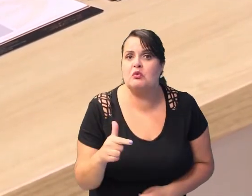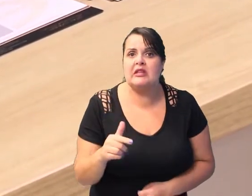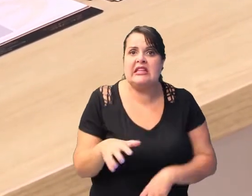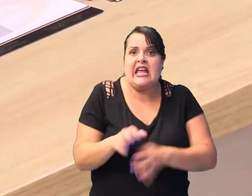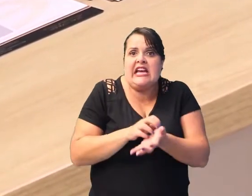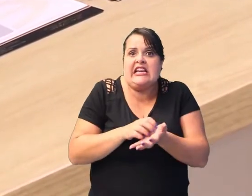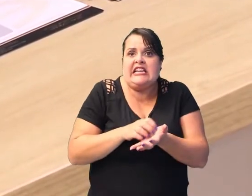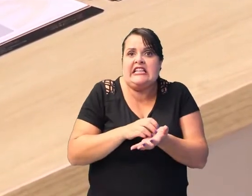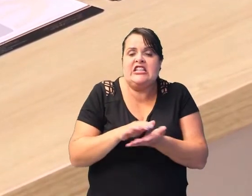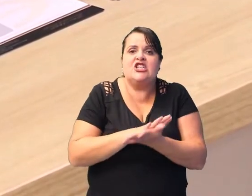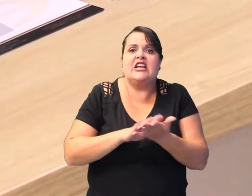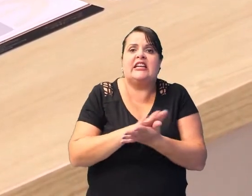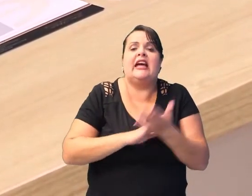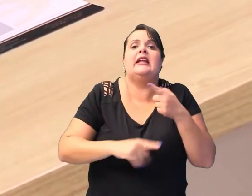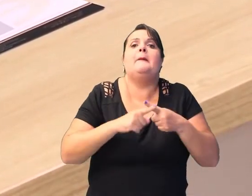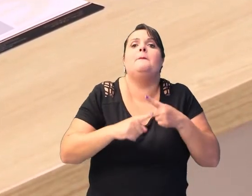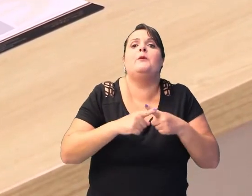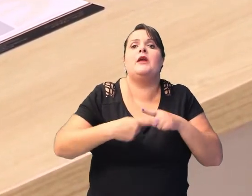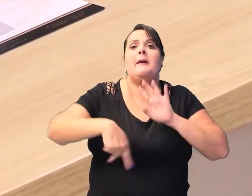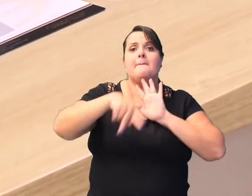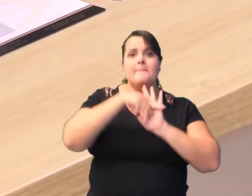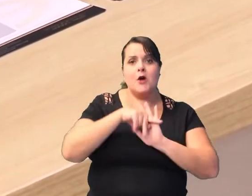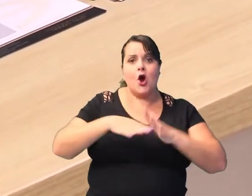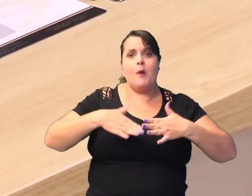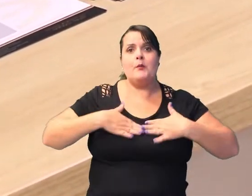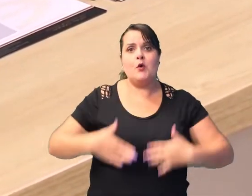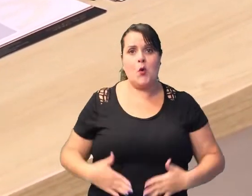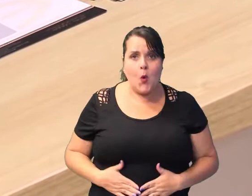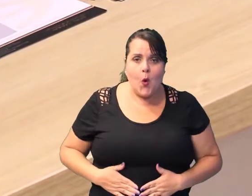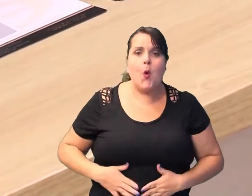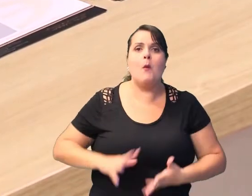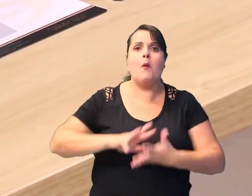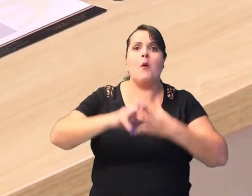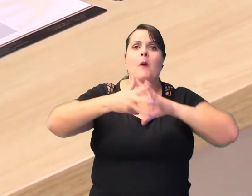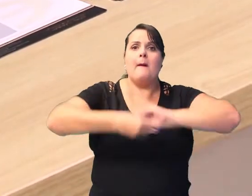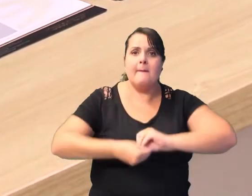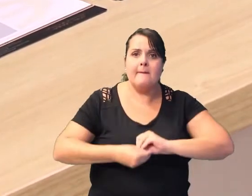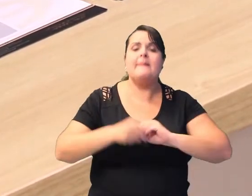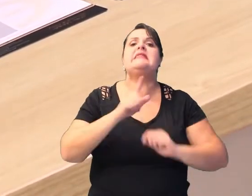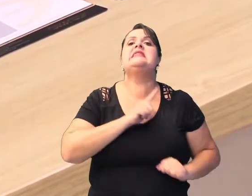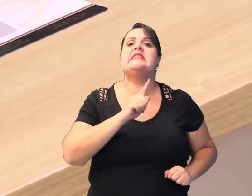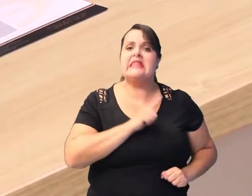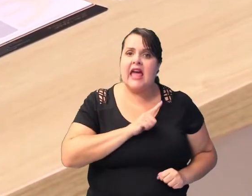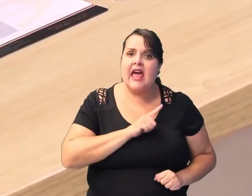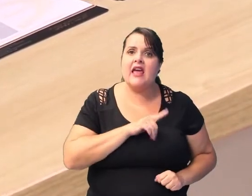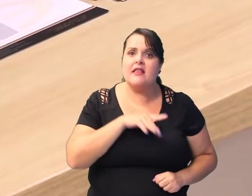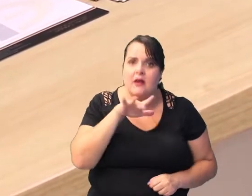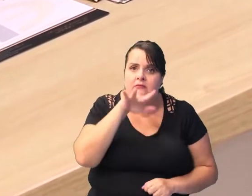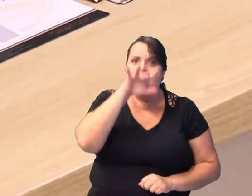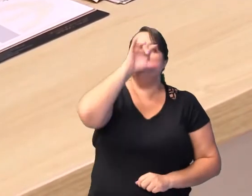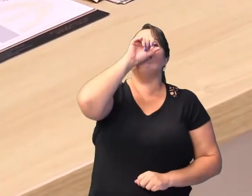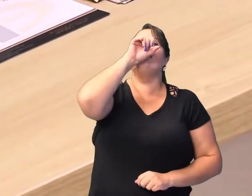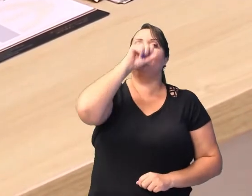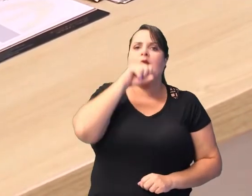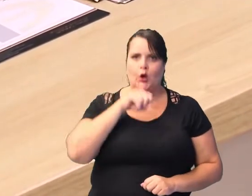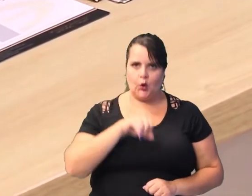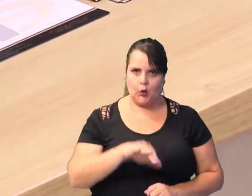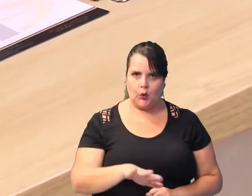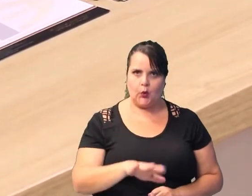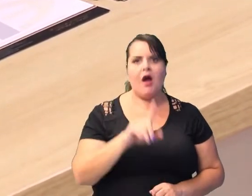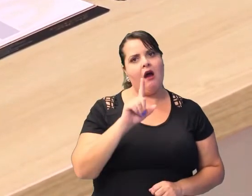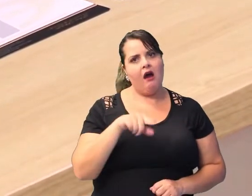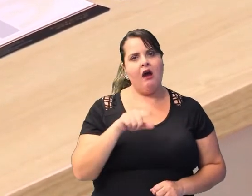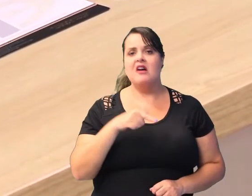verdade gás carbônico é um produto do nosso próprio metabolismo quando a gente tira o oxigênio a gente é ir à gás